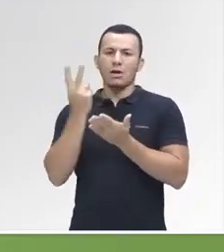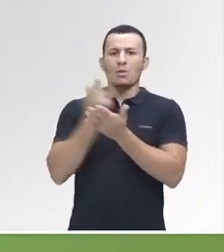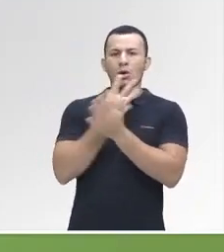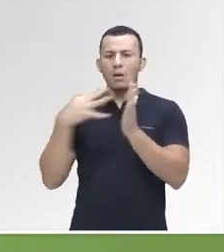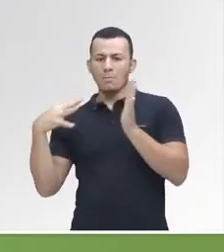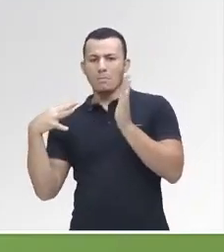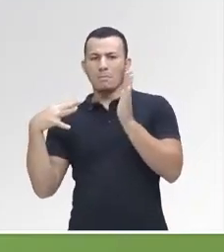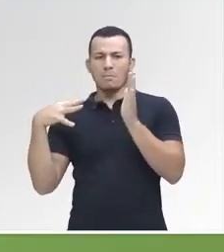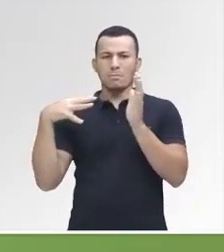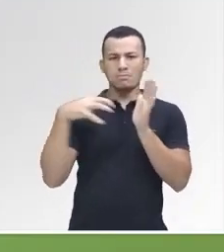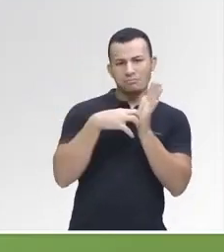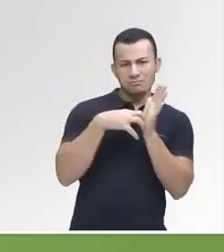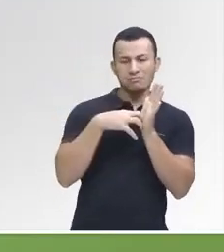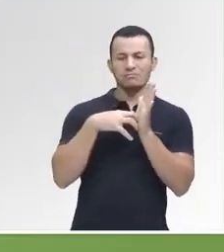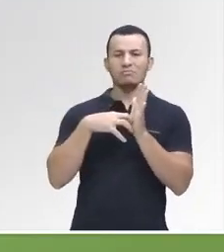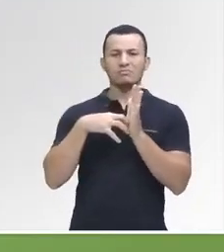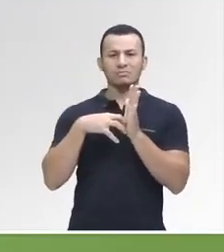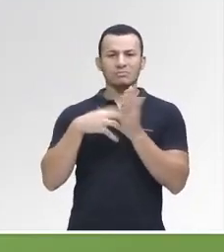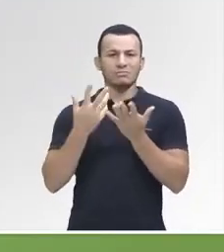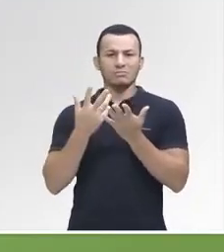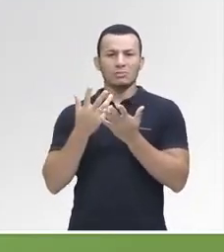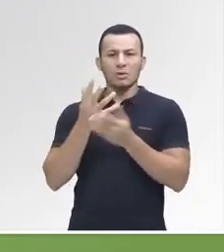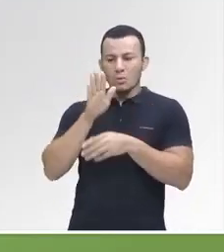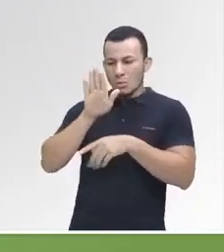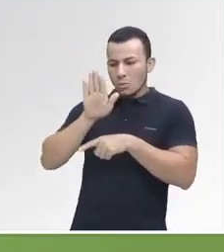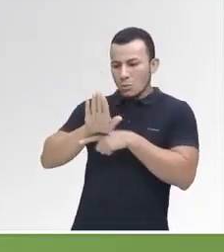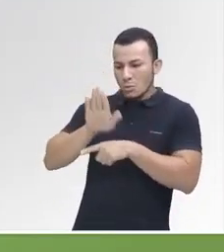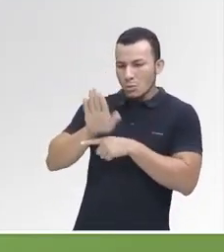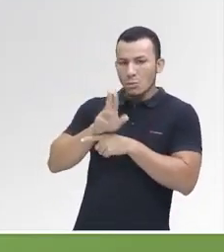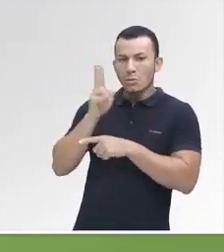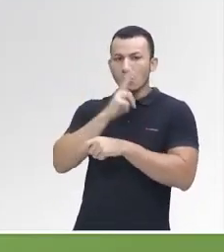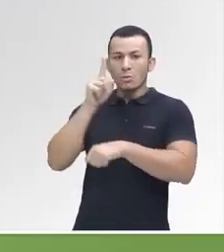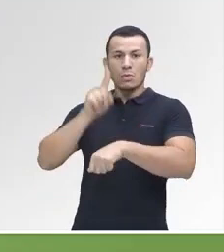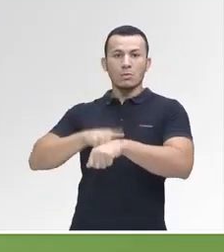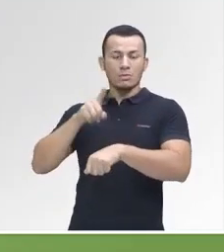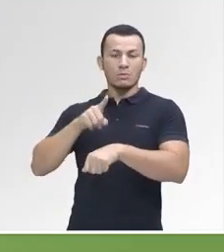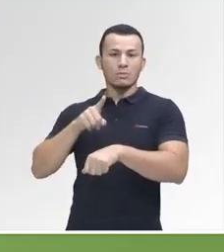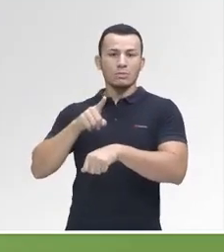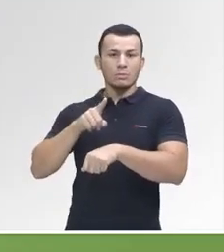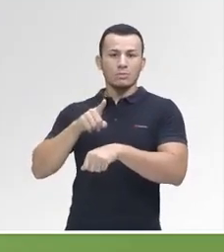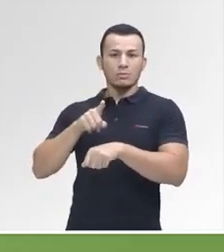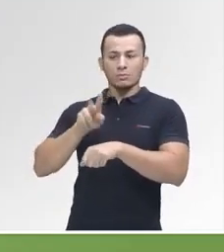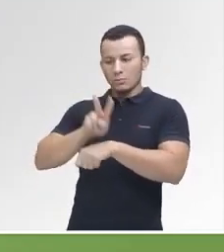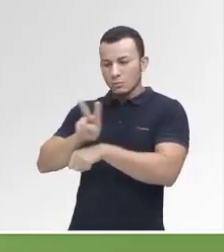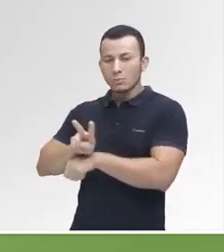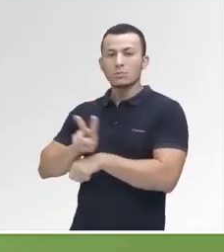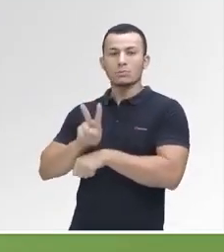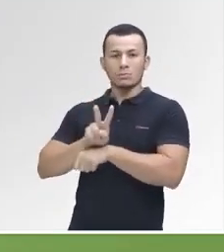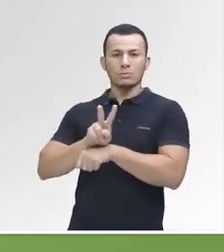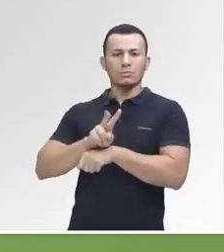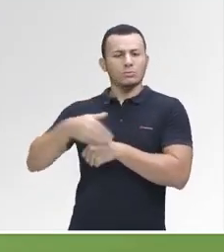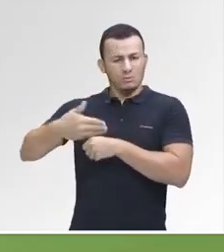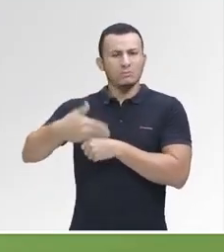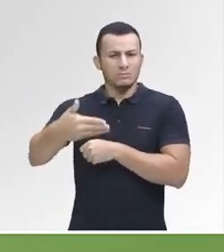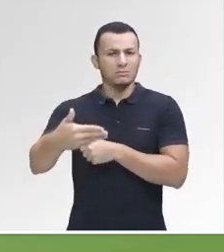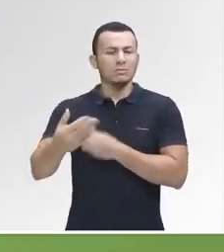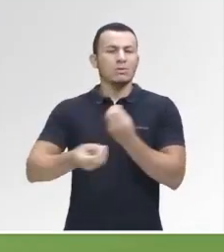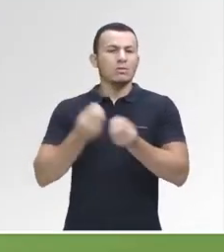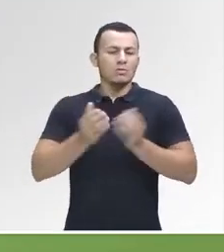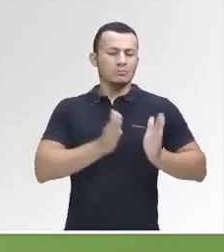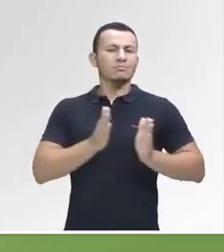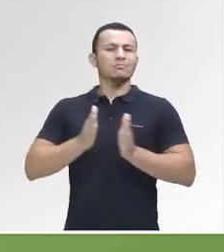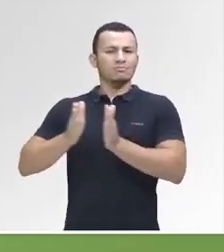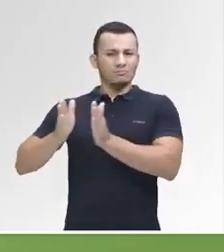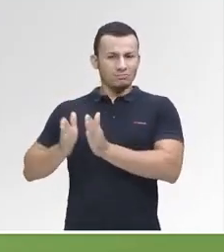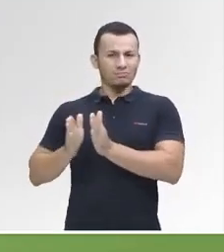ver, é quando é necessário os primeiros socorros. E a gente vai ver um pouquinho mais sobre como funcionam esses primeiros